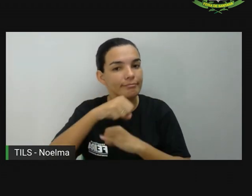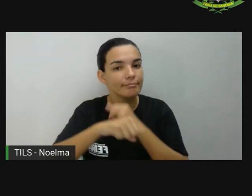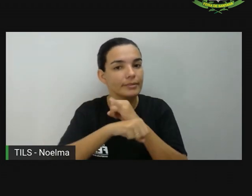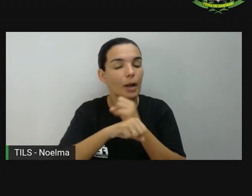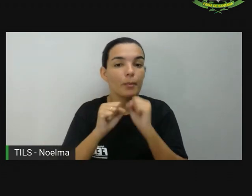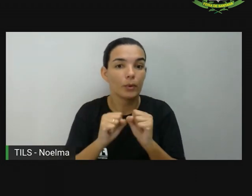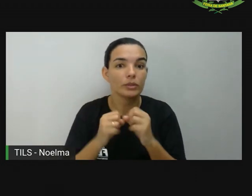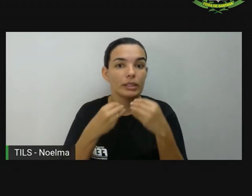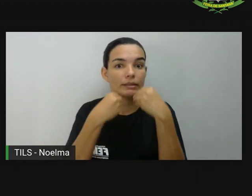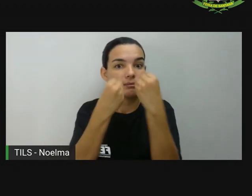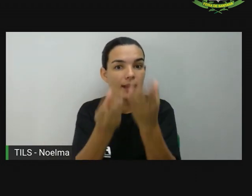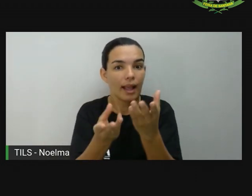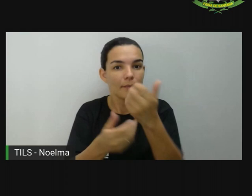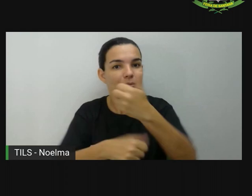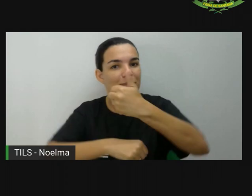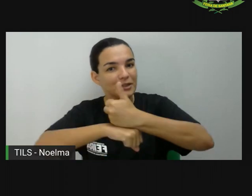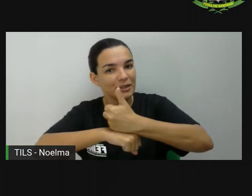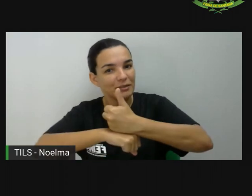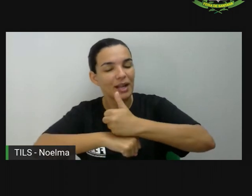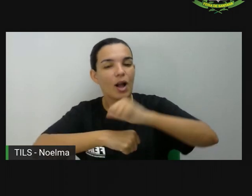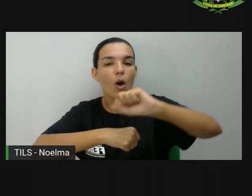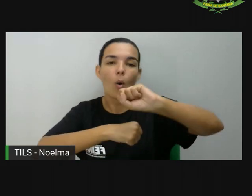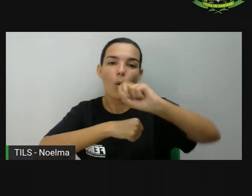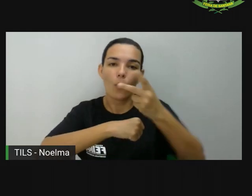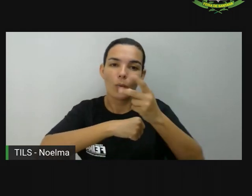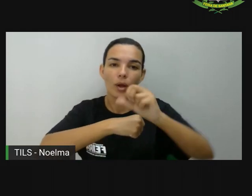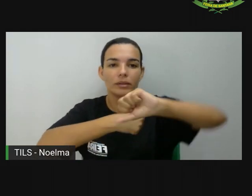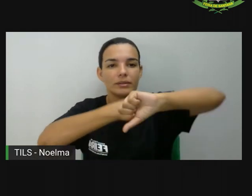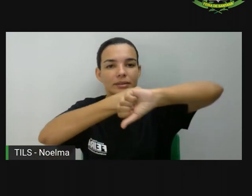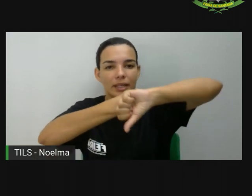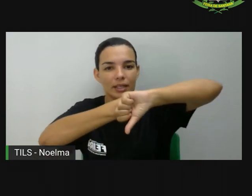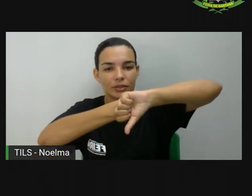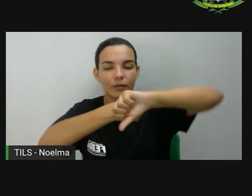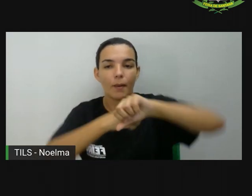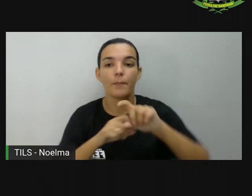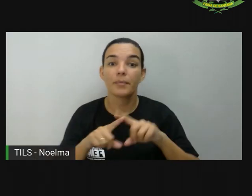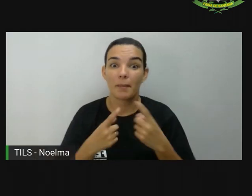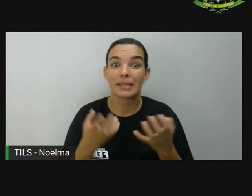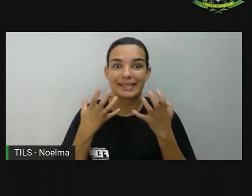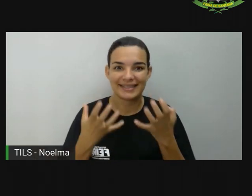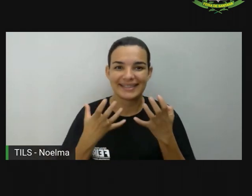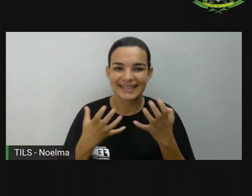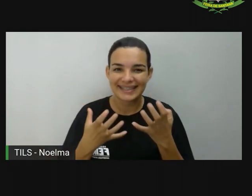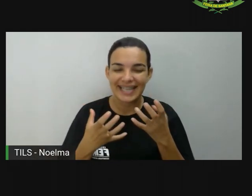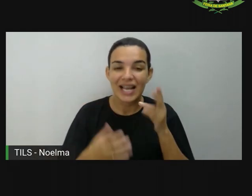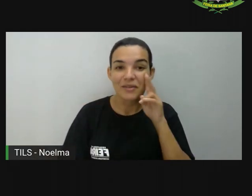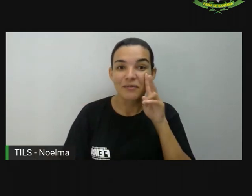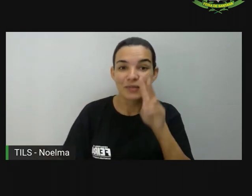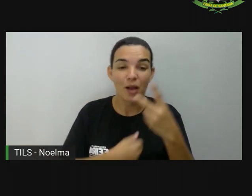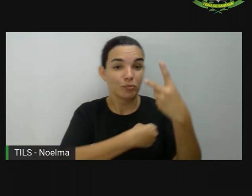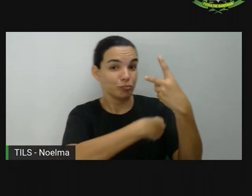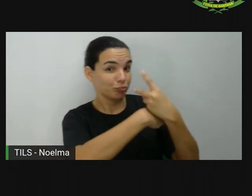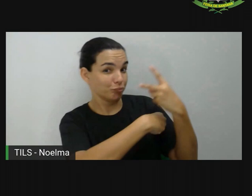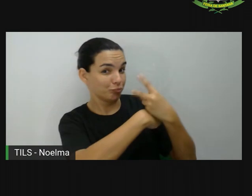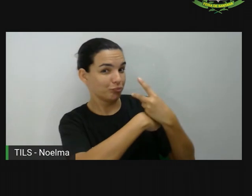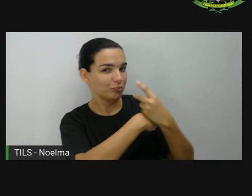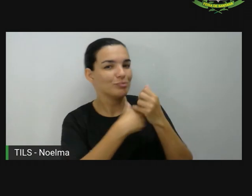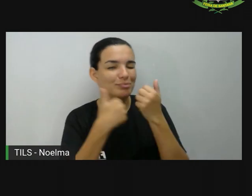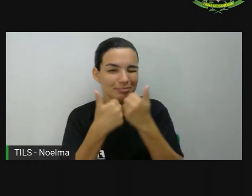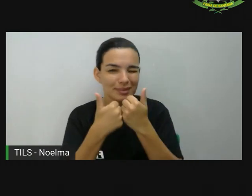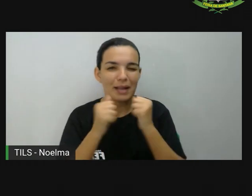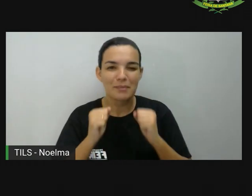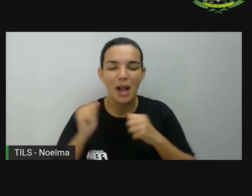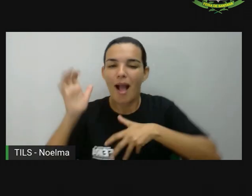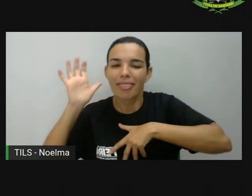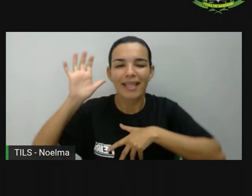ou negativas. Então, cuidado aí na escolha de vocês, mas a gente quer ver o que vocês sabem fazer. Então,